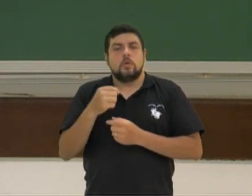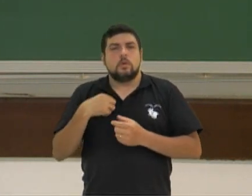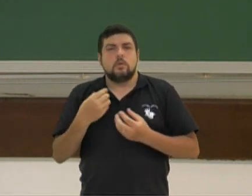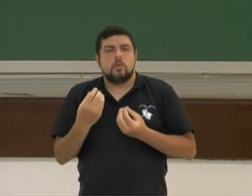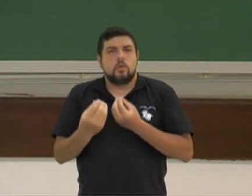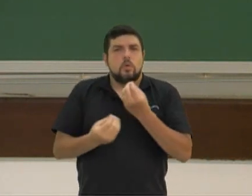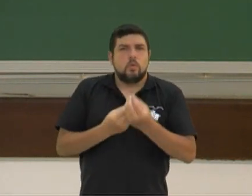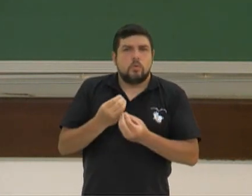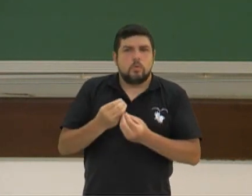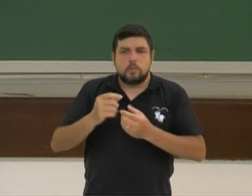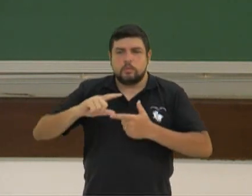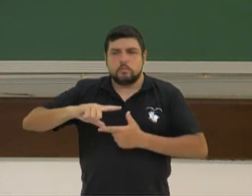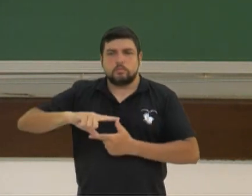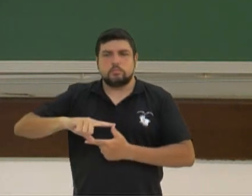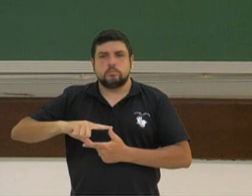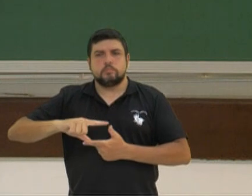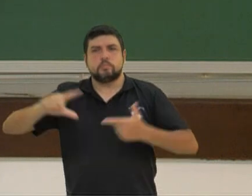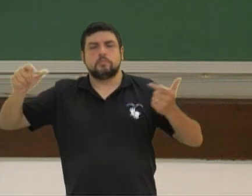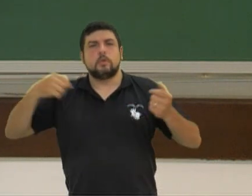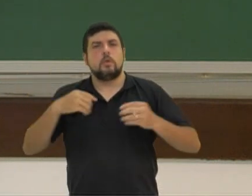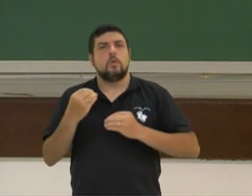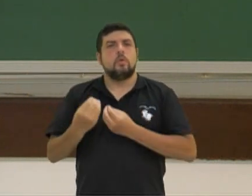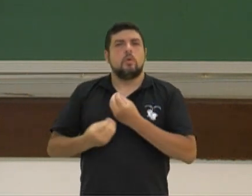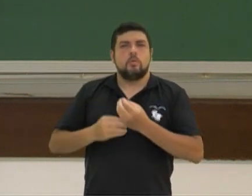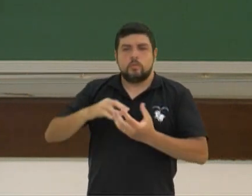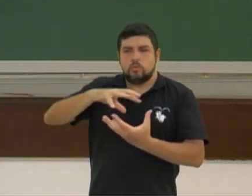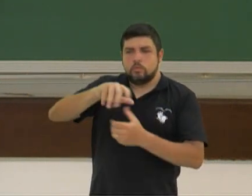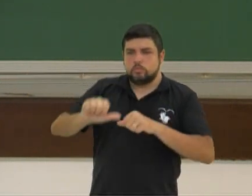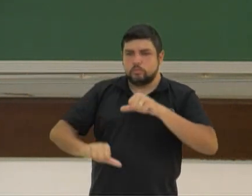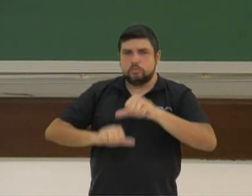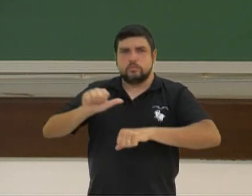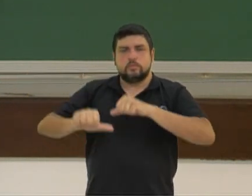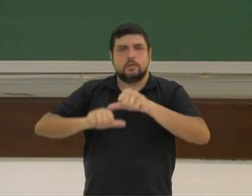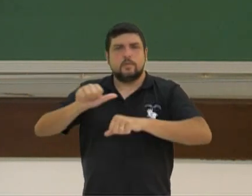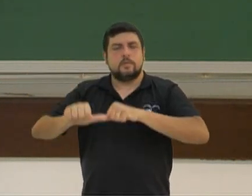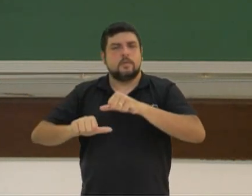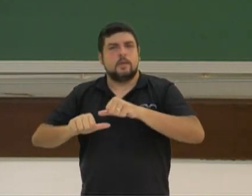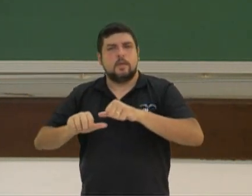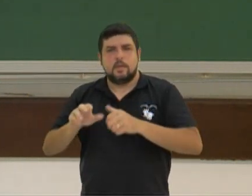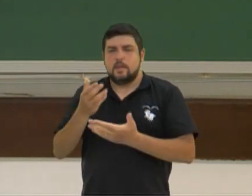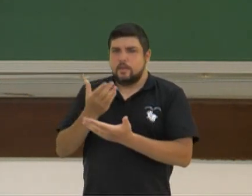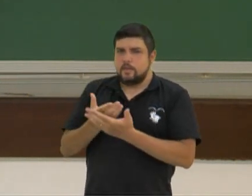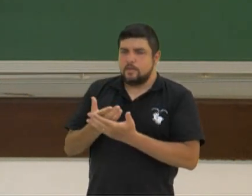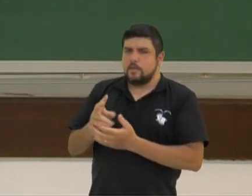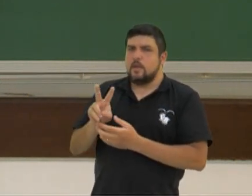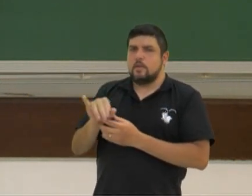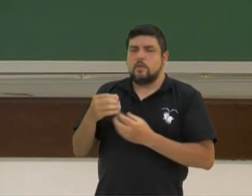era moderna vai impulsionar novas transformações no mundo. A gente vai estudar sobre as